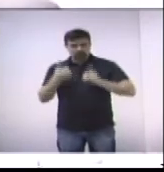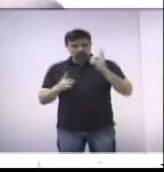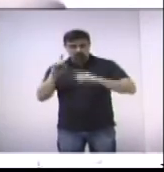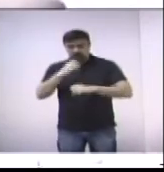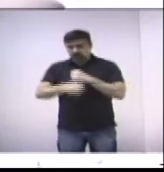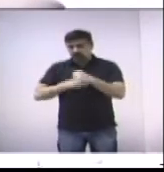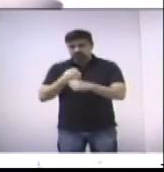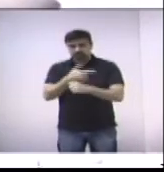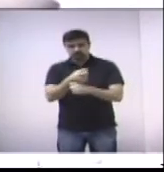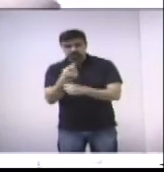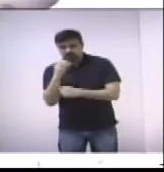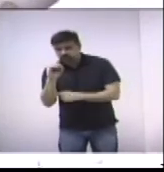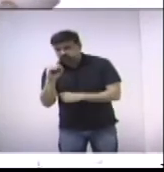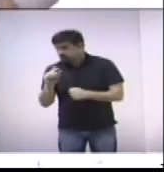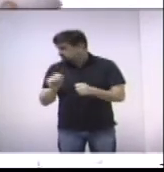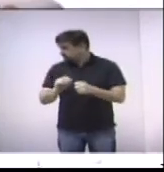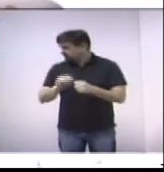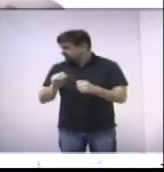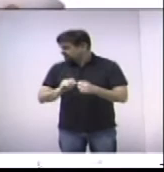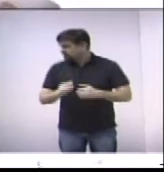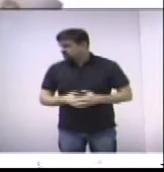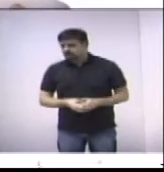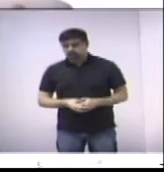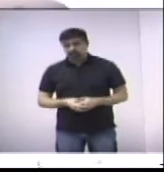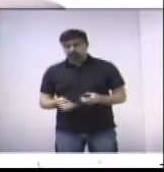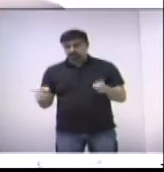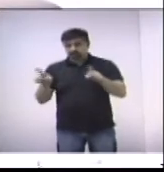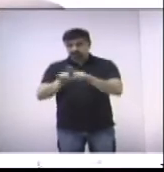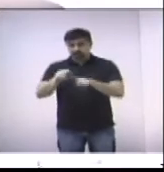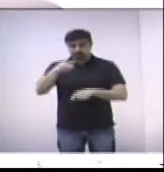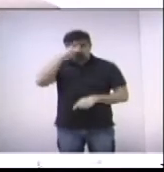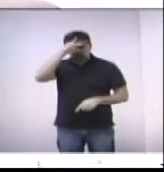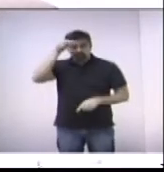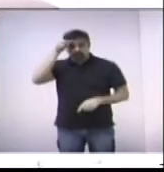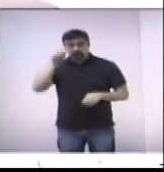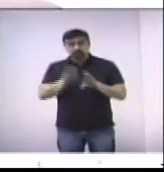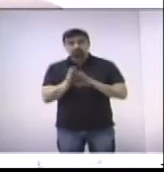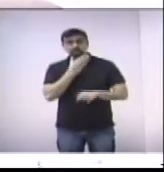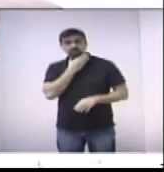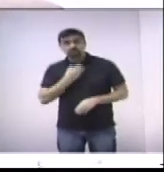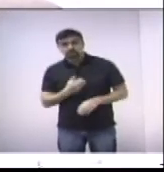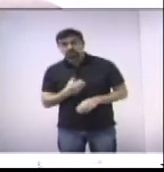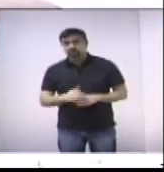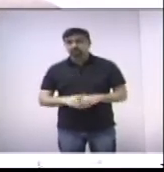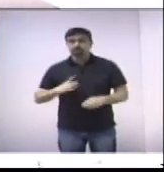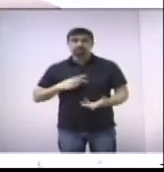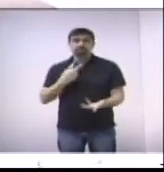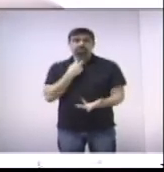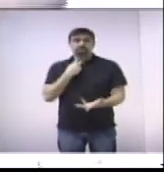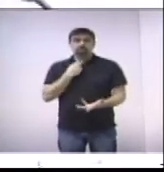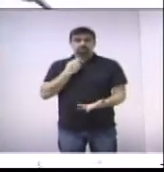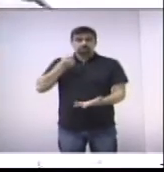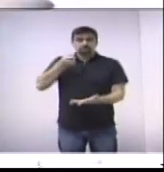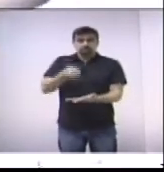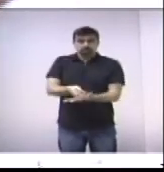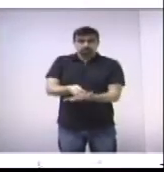declaração da nulidade do contrato firmado entre as partes e os atos decorrentes.